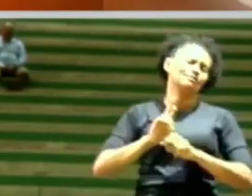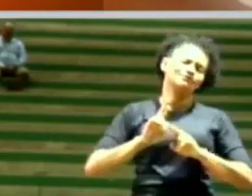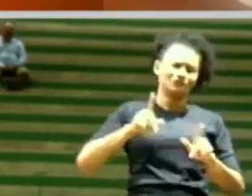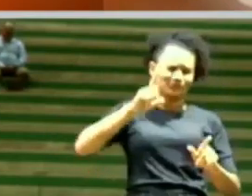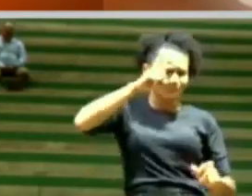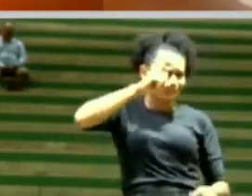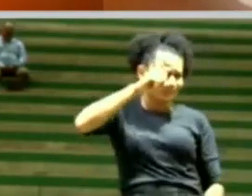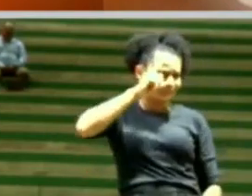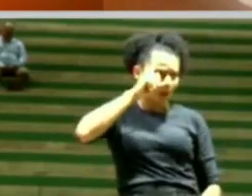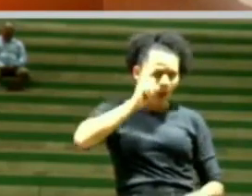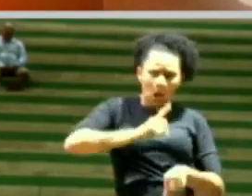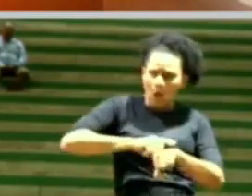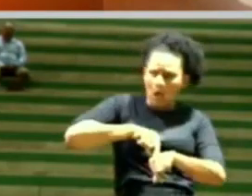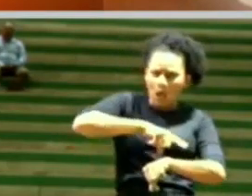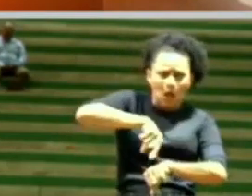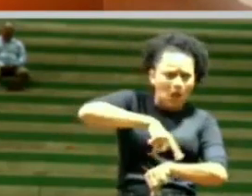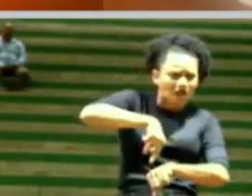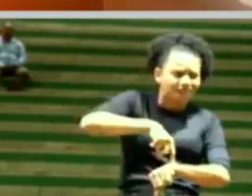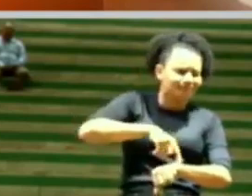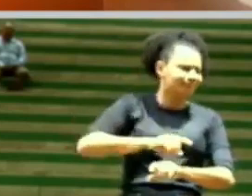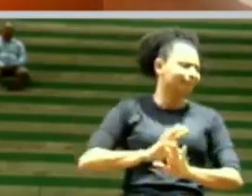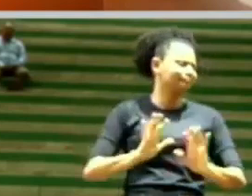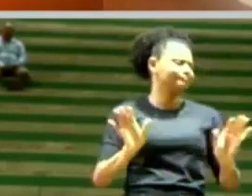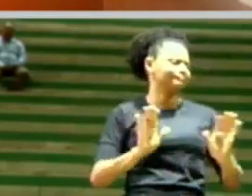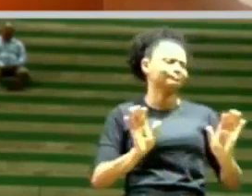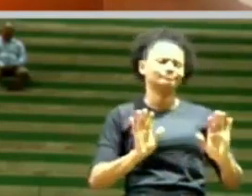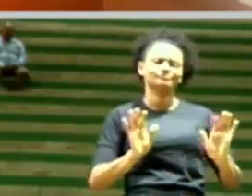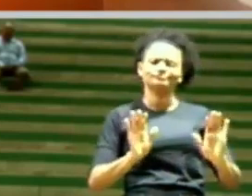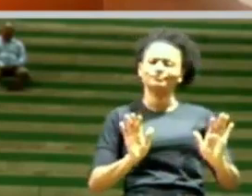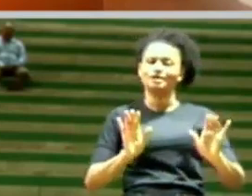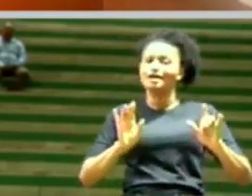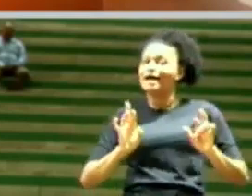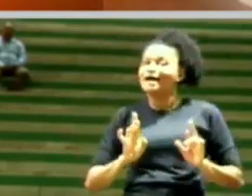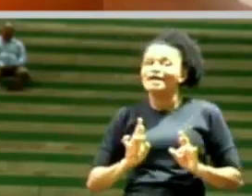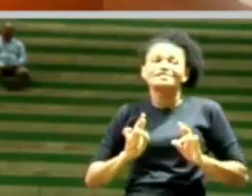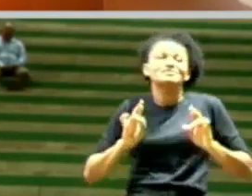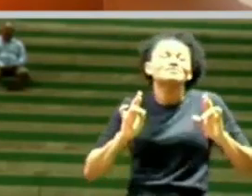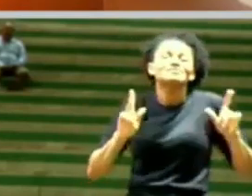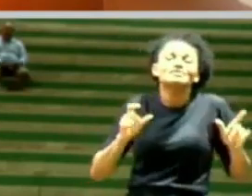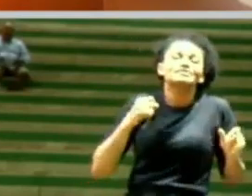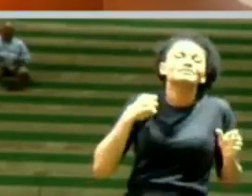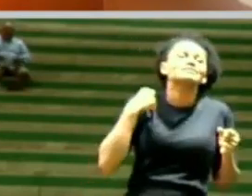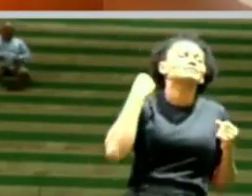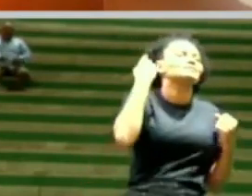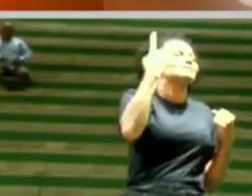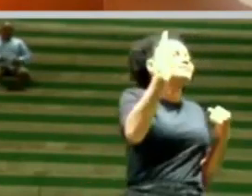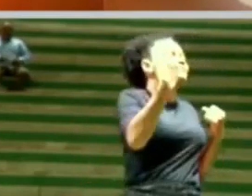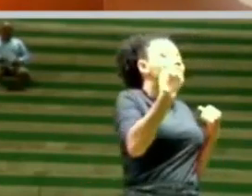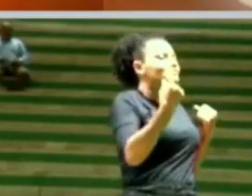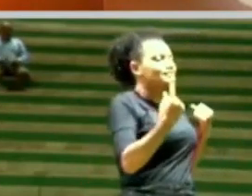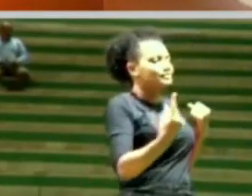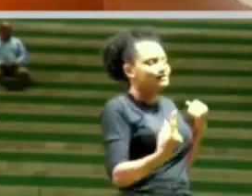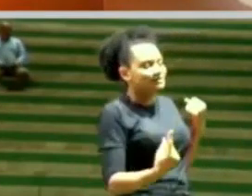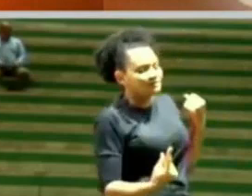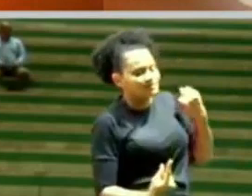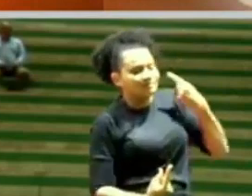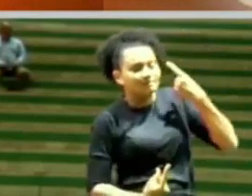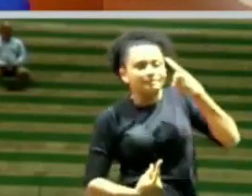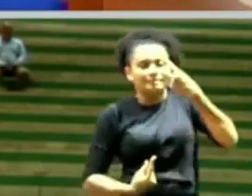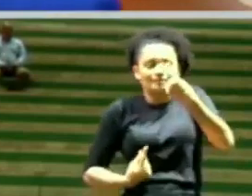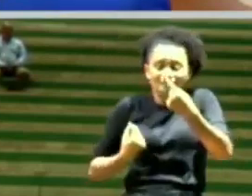Avivamento não acontece toda hora. Avivamento é uma coisa que acontece em tempos